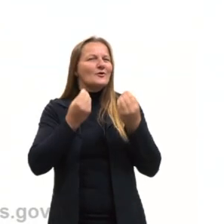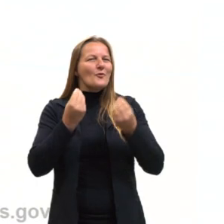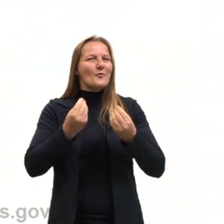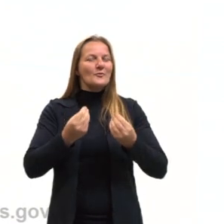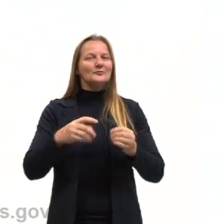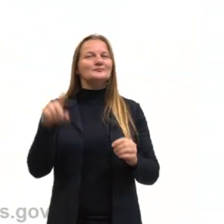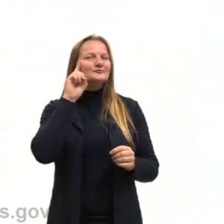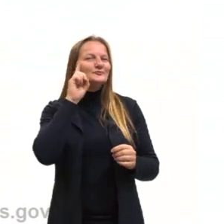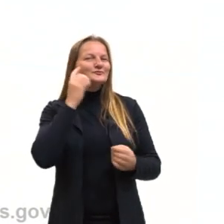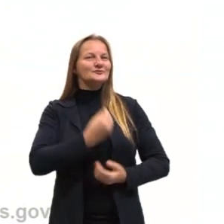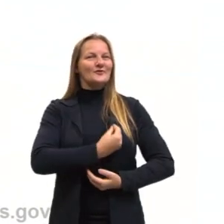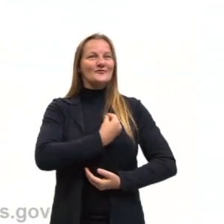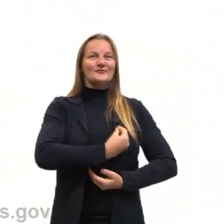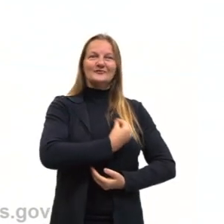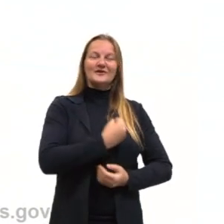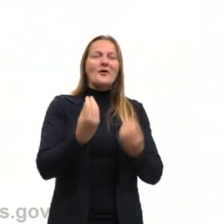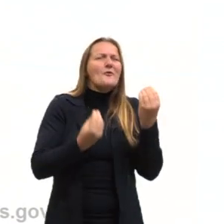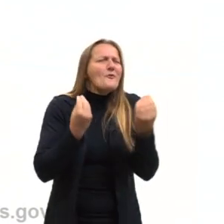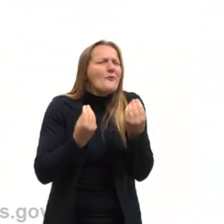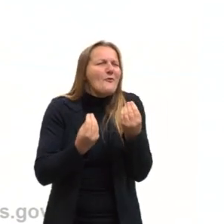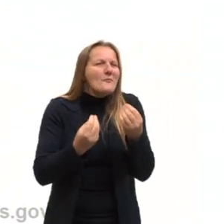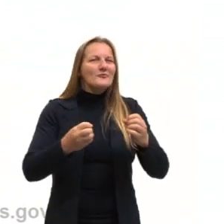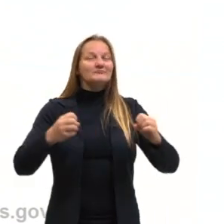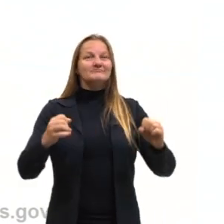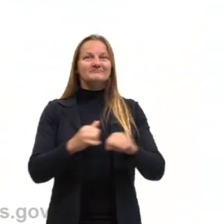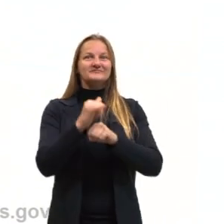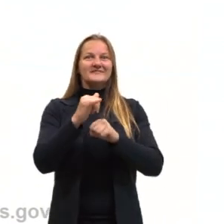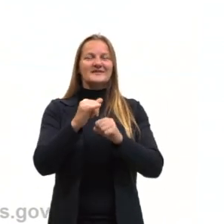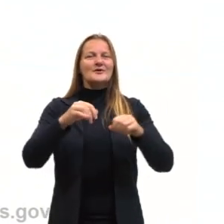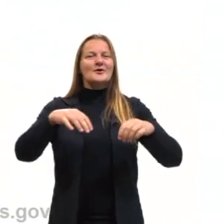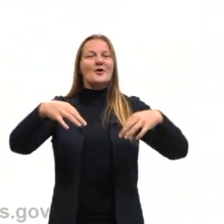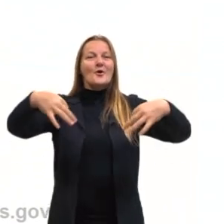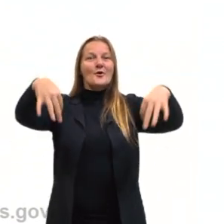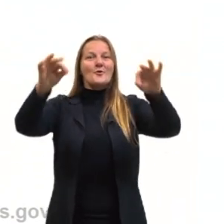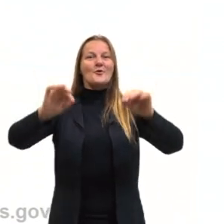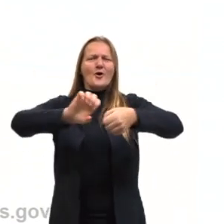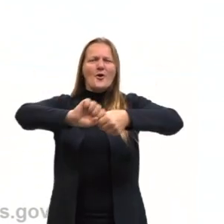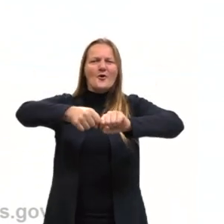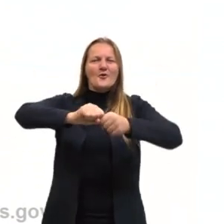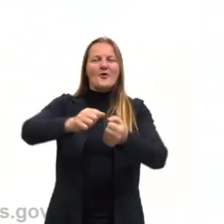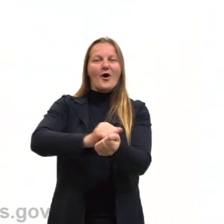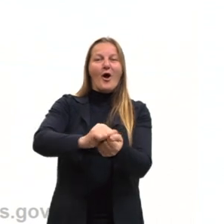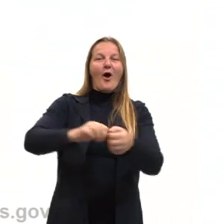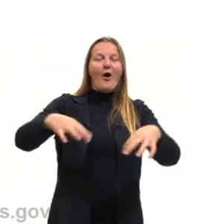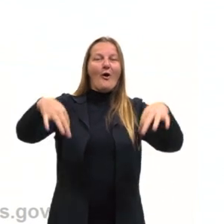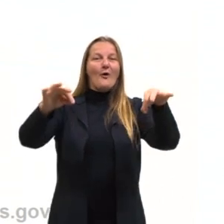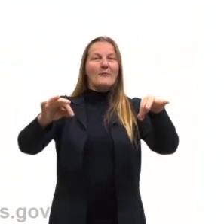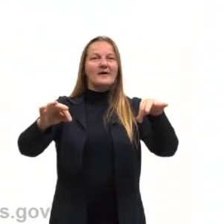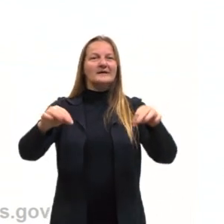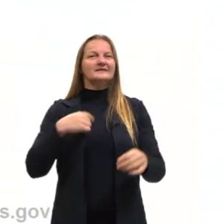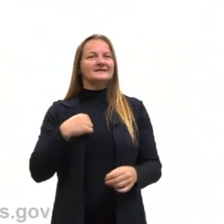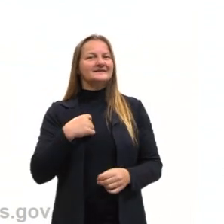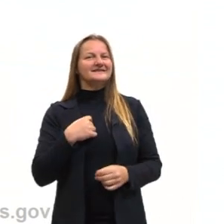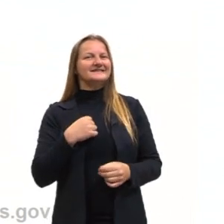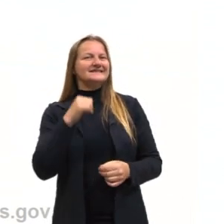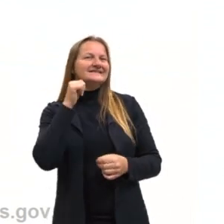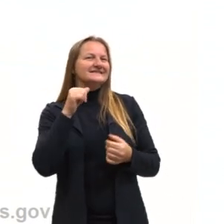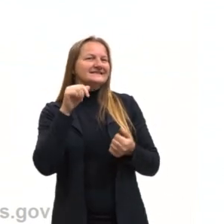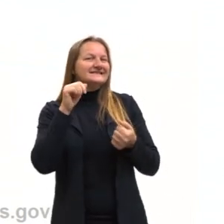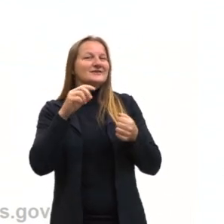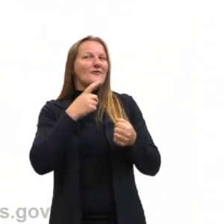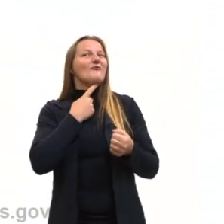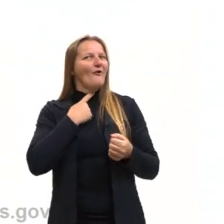no nosso dia-a-dia como que ocorre a secagem de roupa no varal no assunto que eu particularmente com uma boa dona